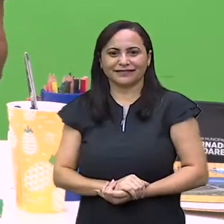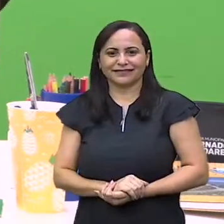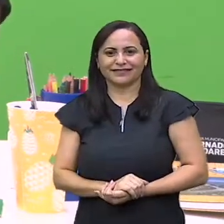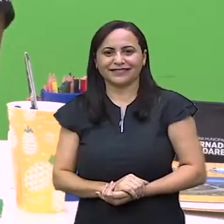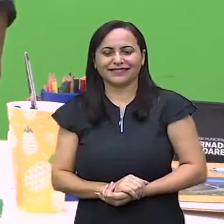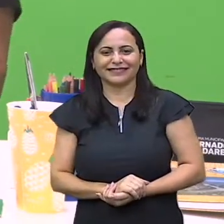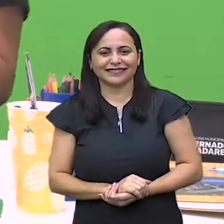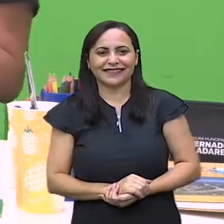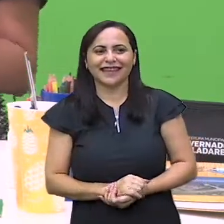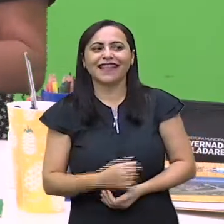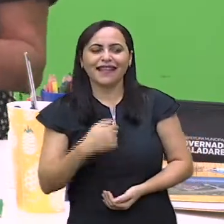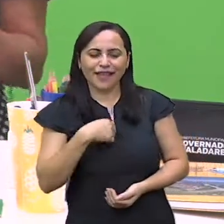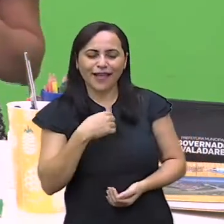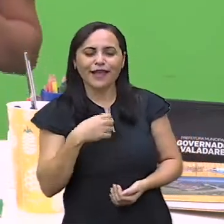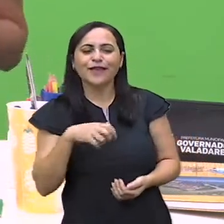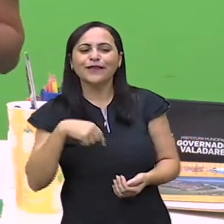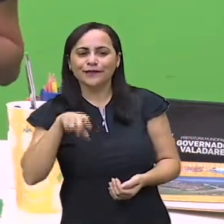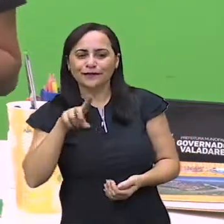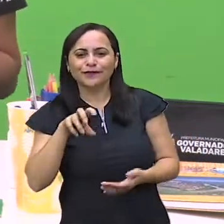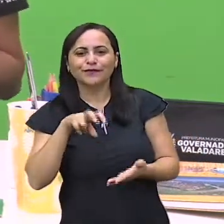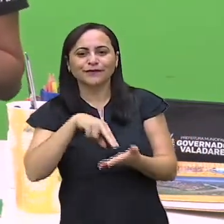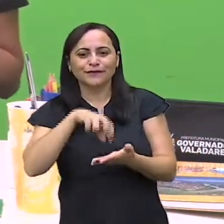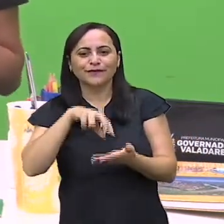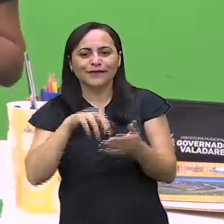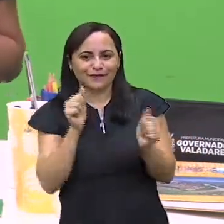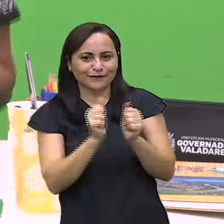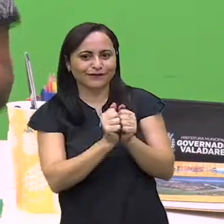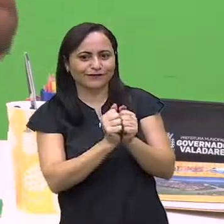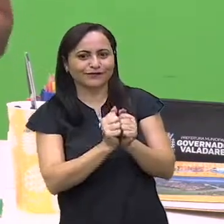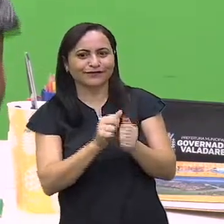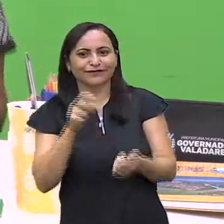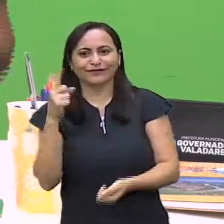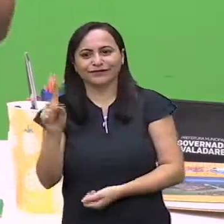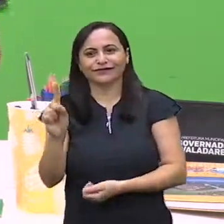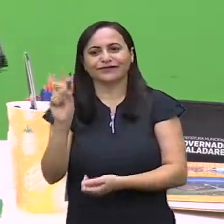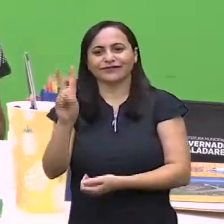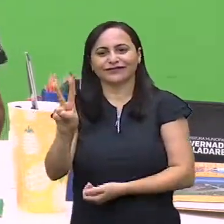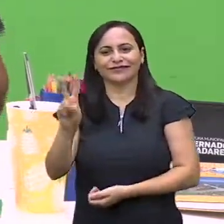pular. Vamos lá, hein? Eu pulo junto. Então vamos juntas.